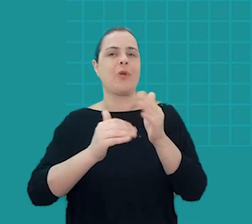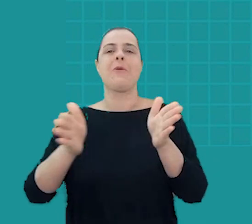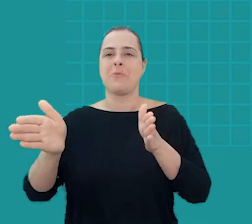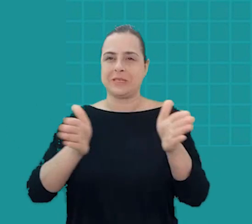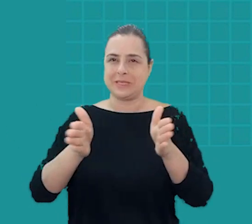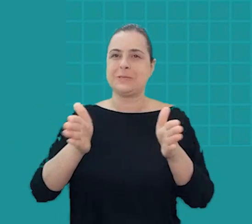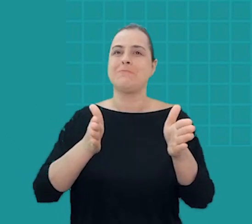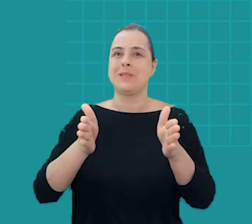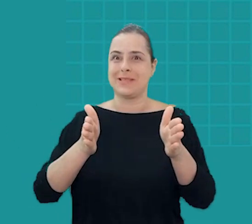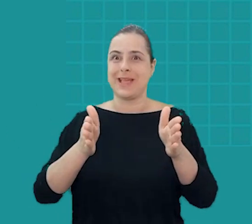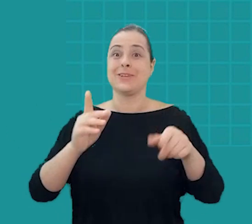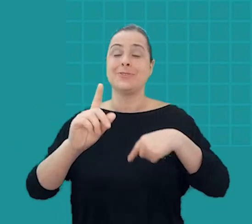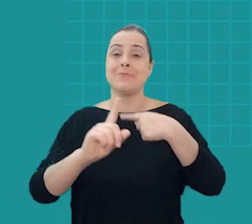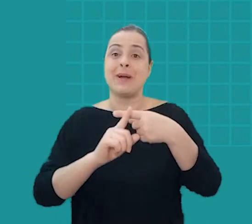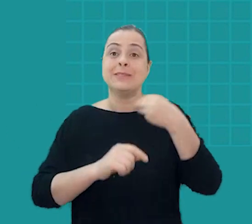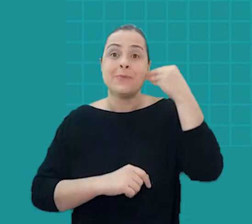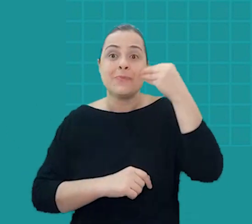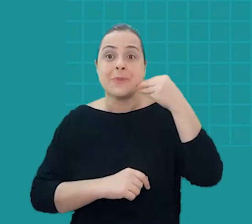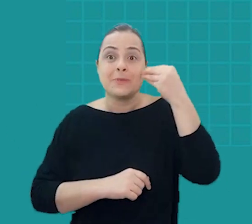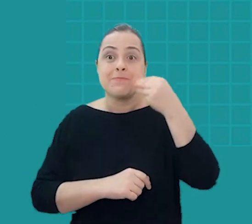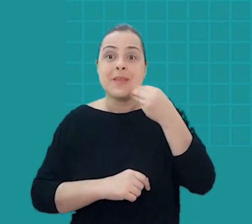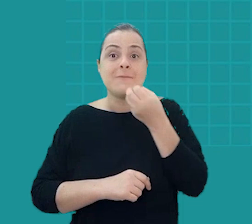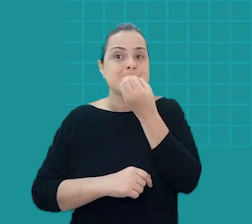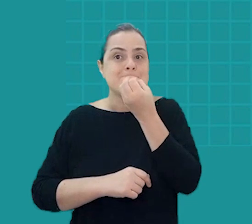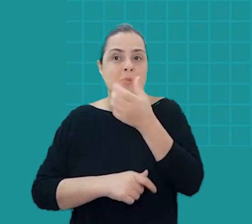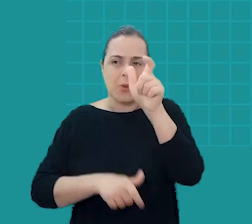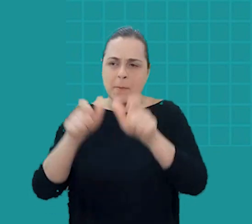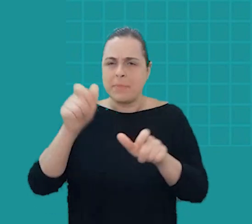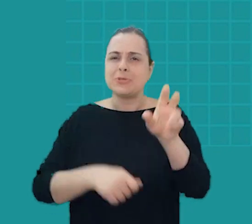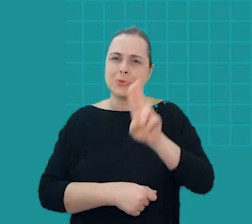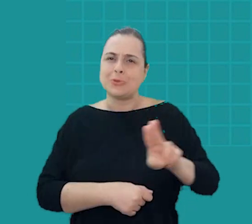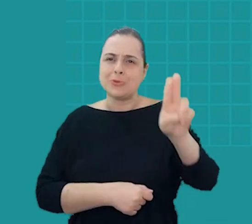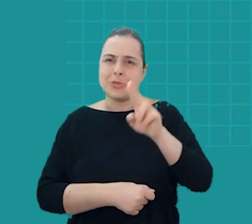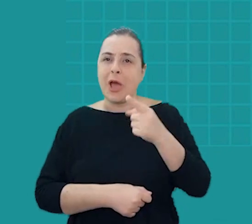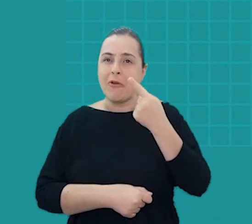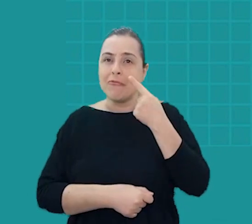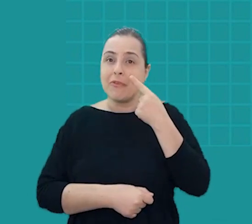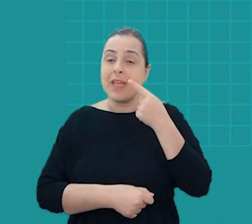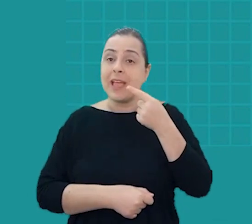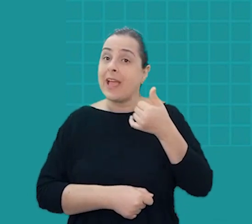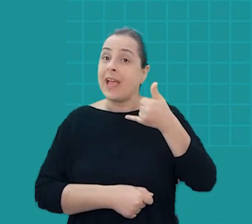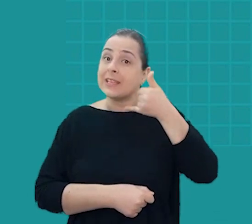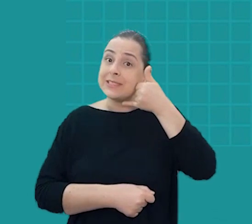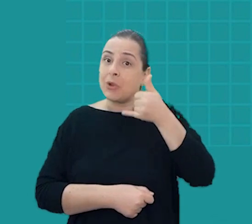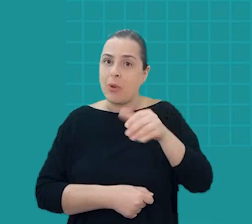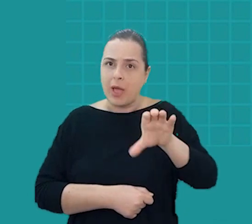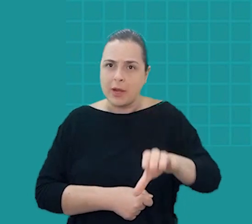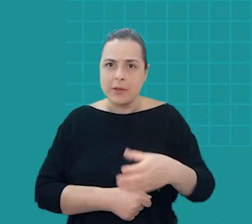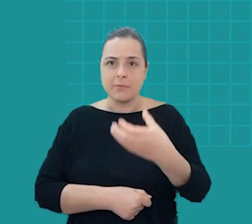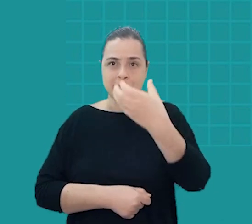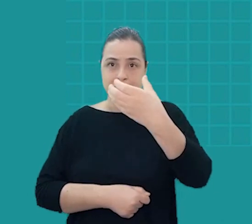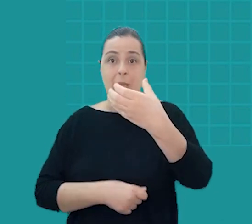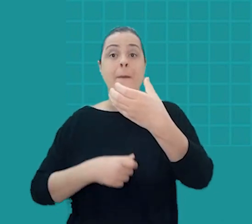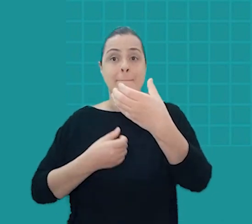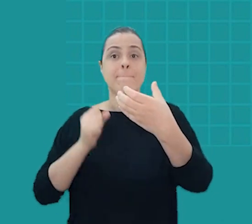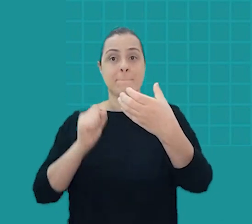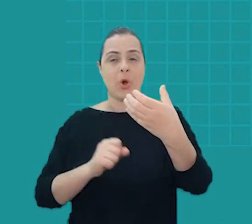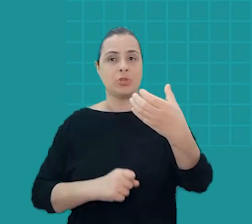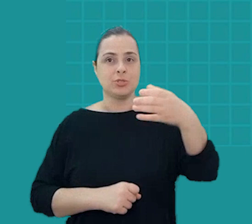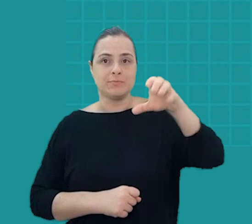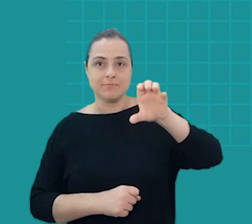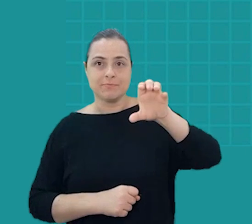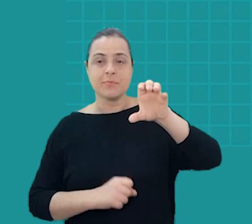próprio telefone foi inventado por Graham Bell. Graham Bell, quando ele inventou, era para falar com a mãe dele, que era surda moderada,